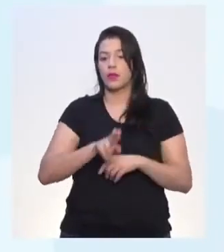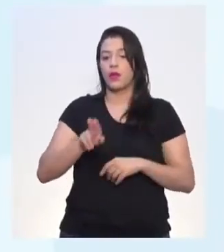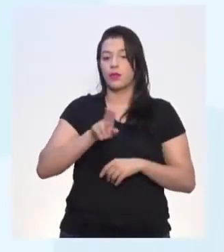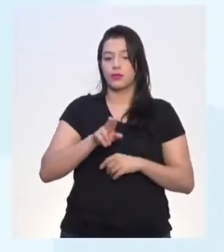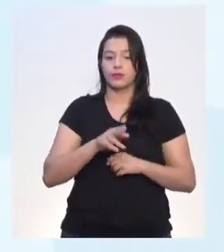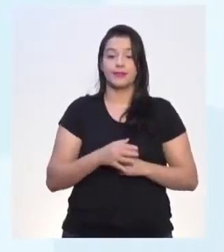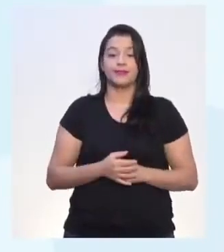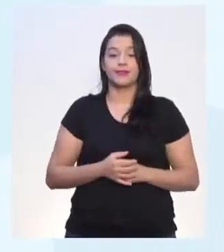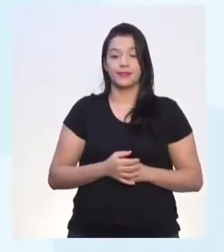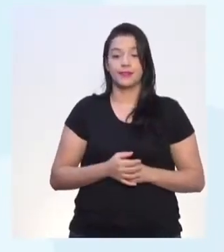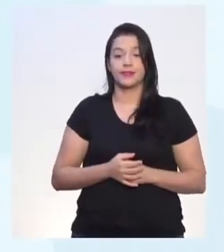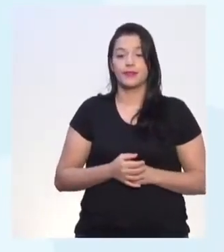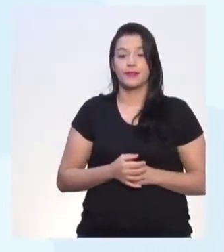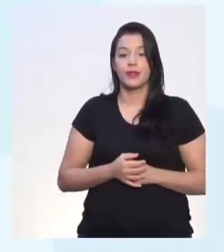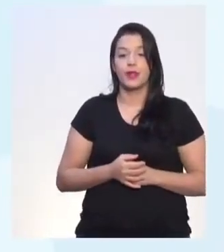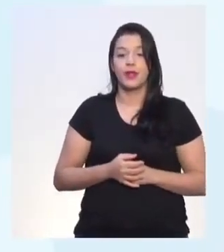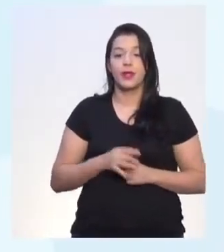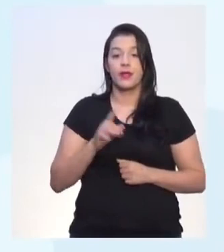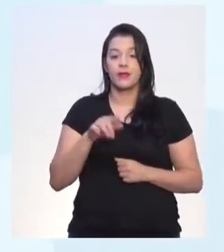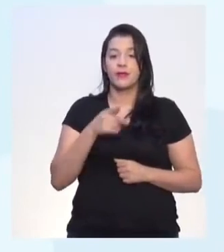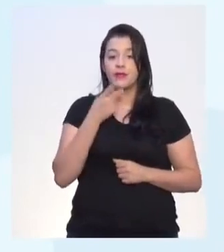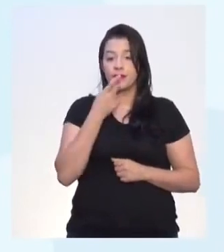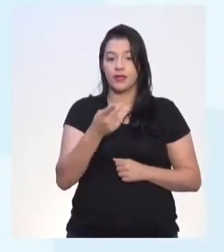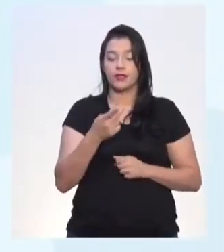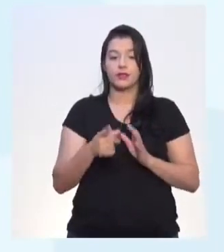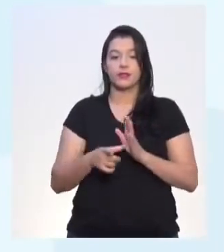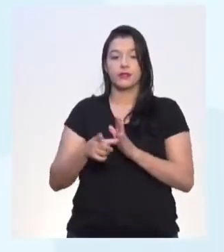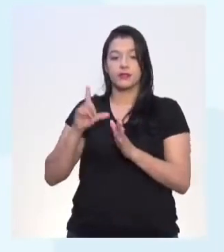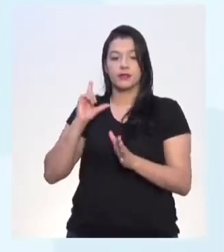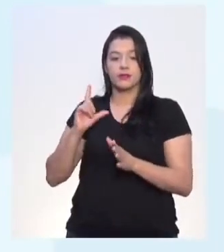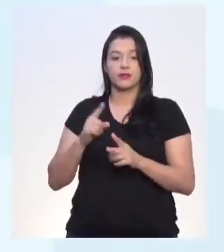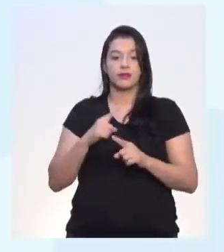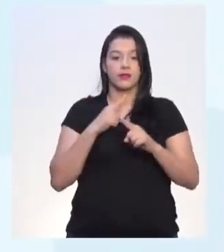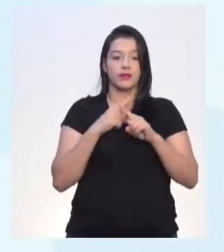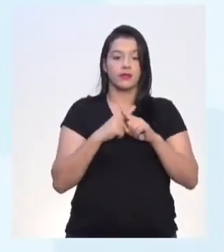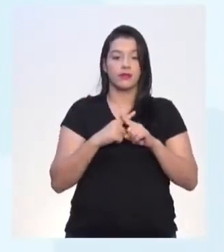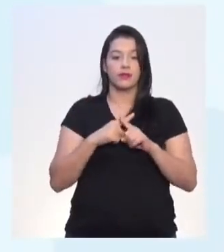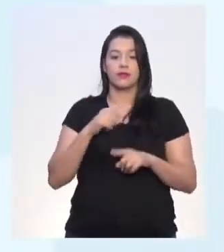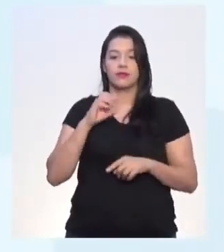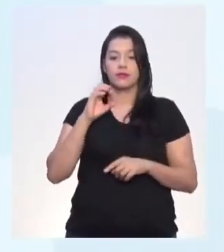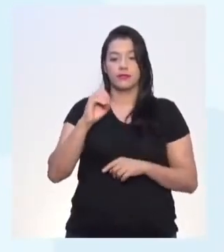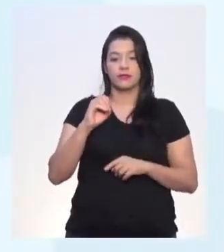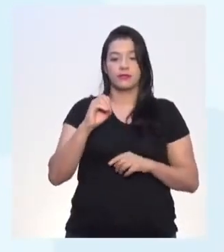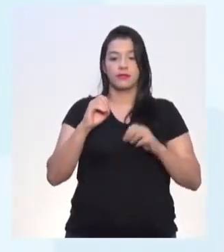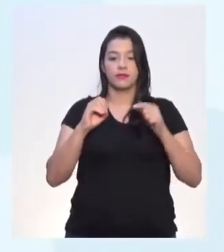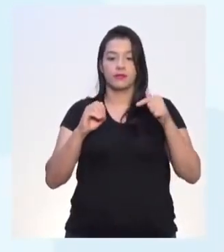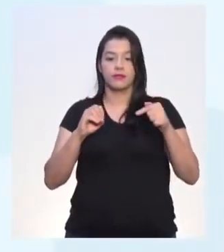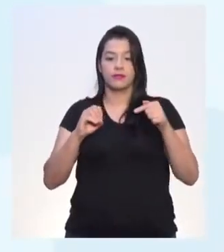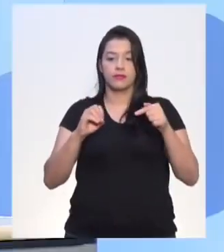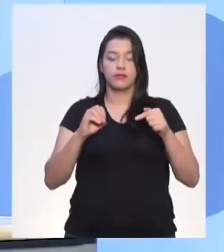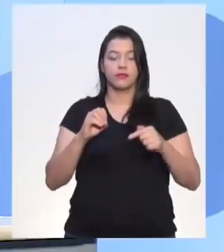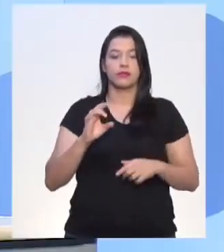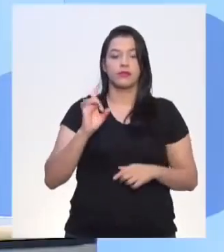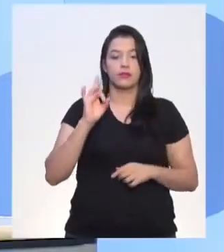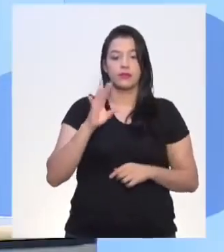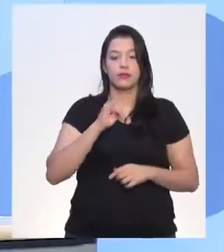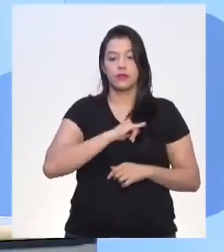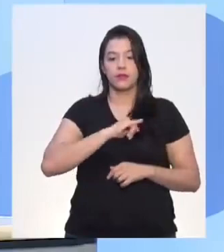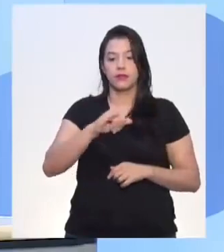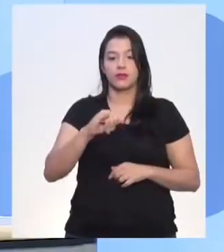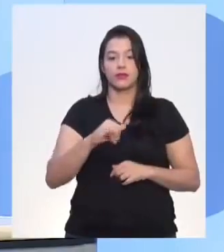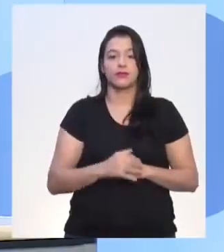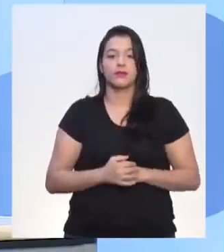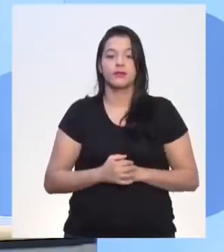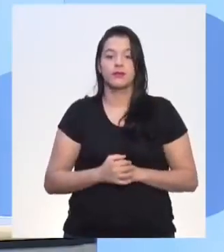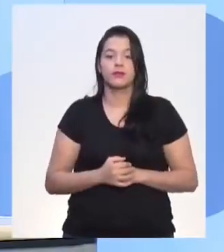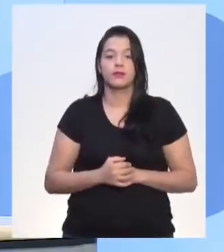falando aqui que tem um errinho lá na tela anterior, que seria 0 vezes 7 igual a 0, tá bom? É só um comentário.